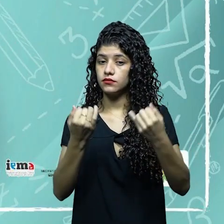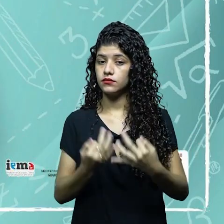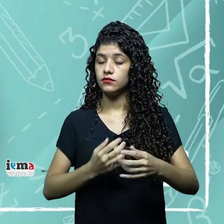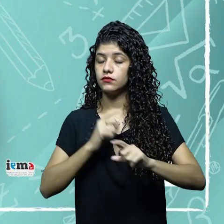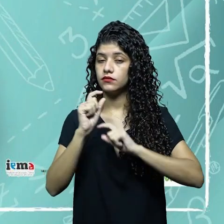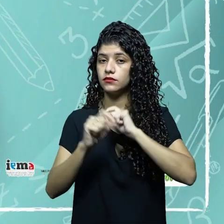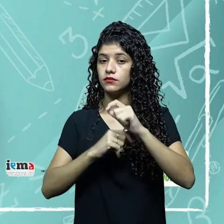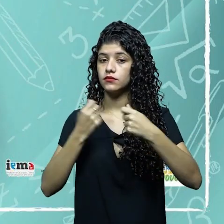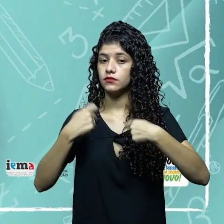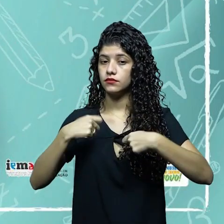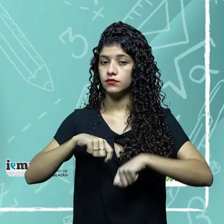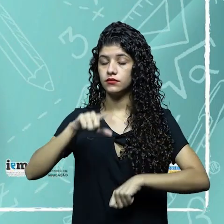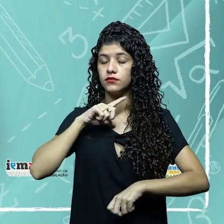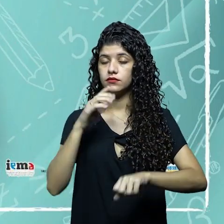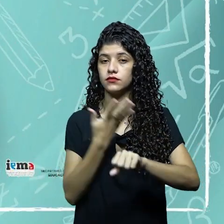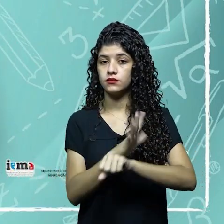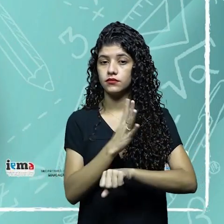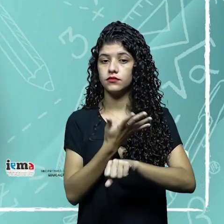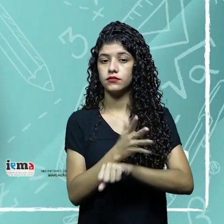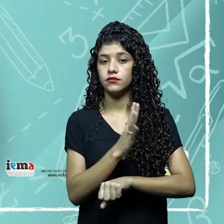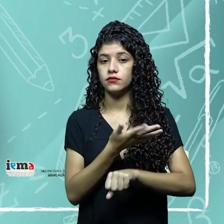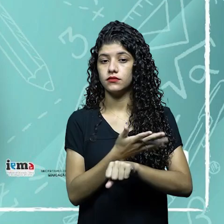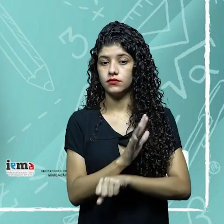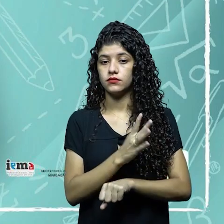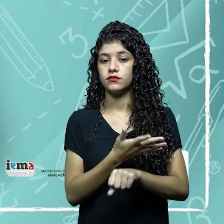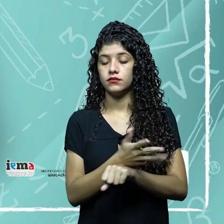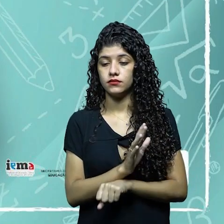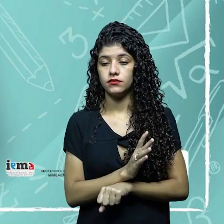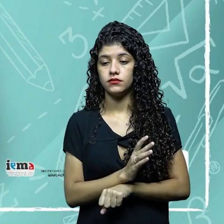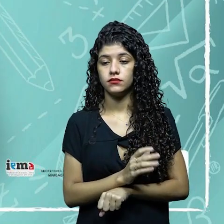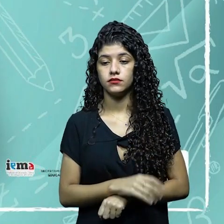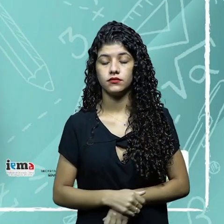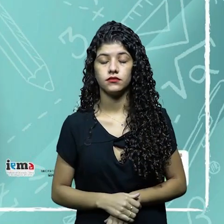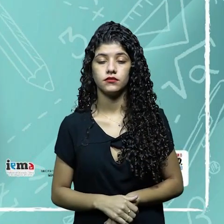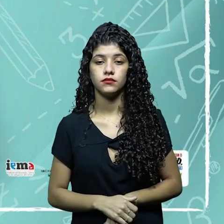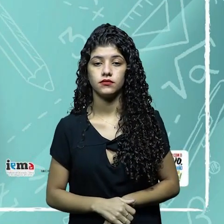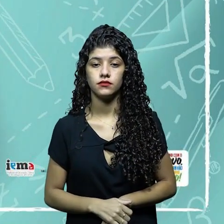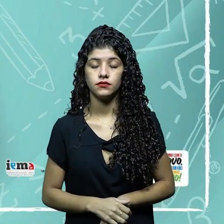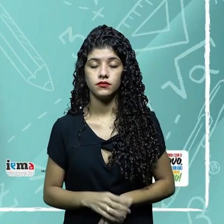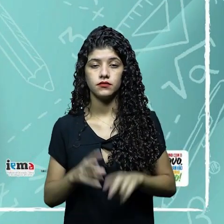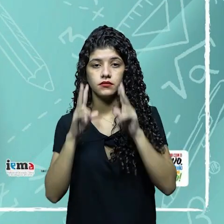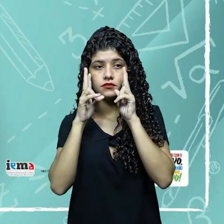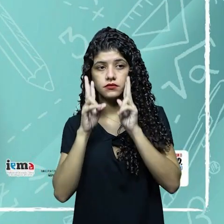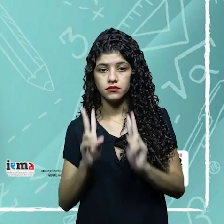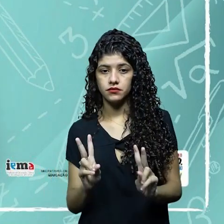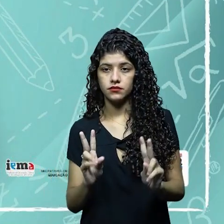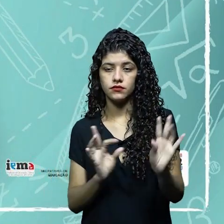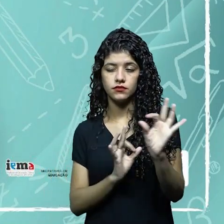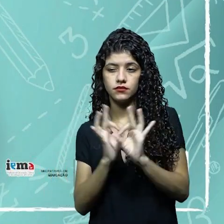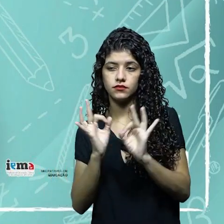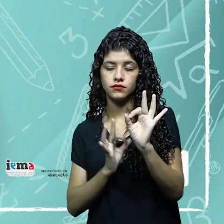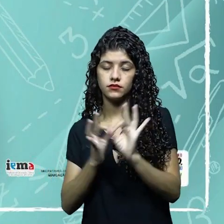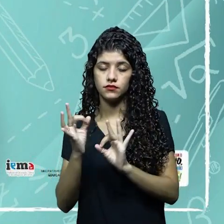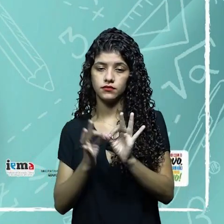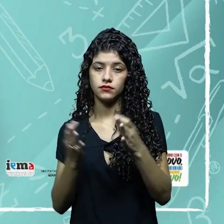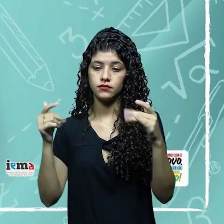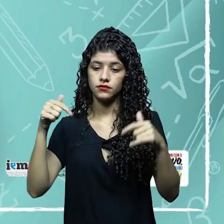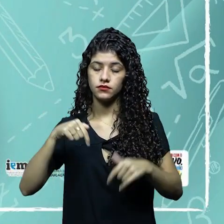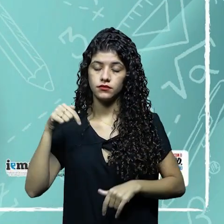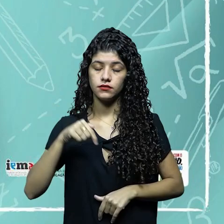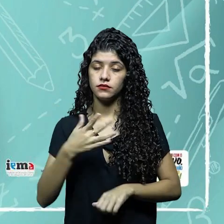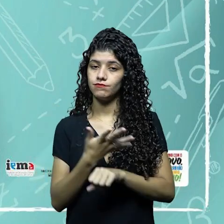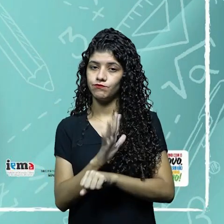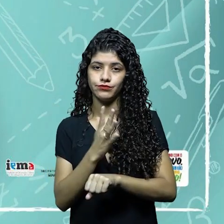falei, para isso você precisa ter prática, tá? Não adianta apenas ver a parte aqui